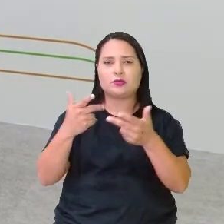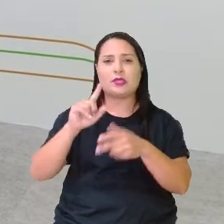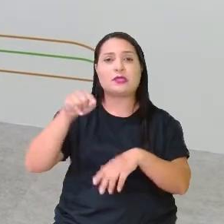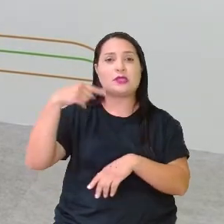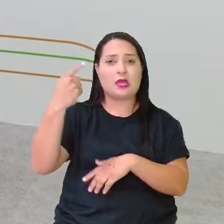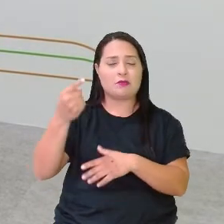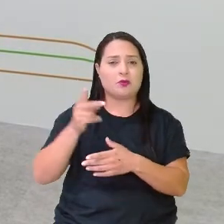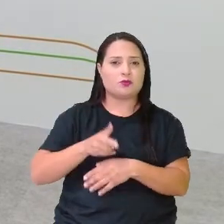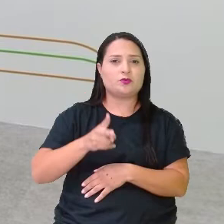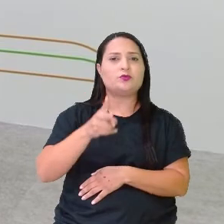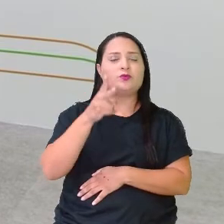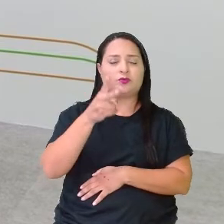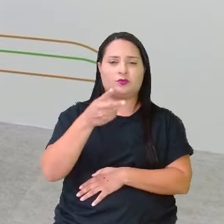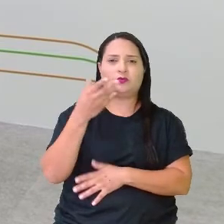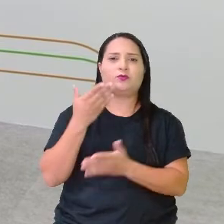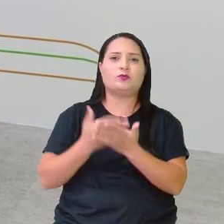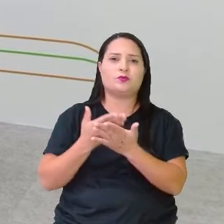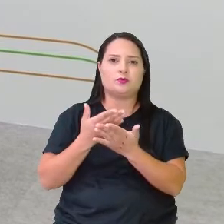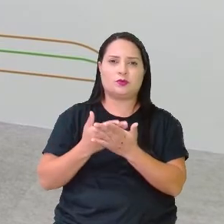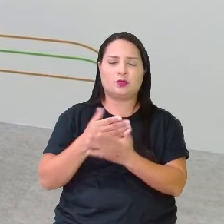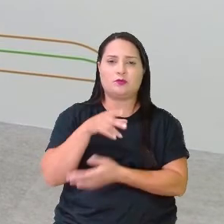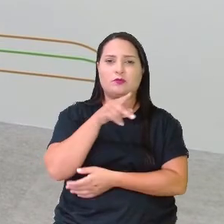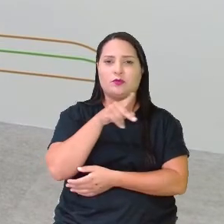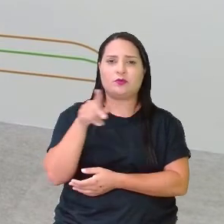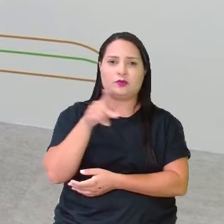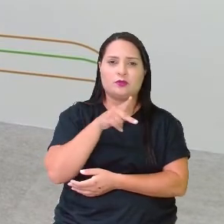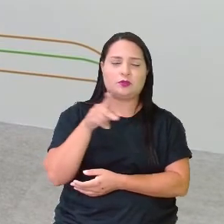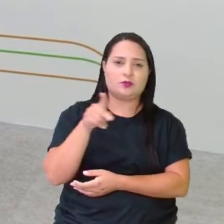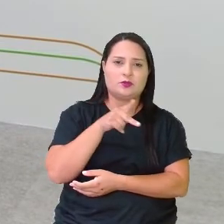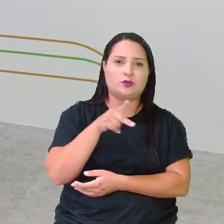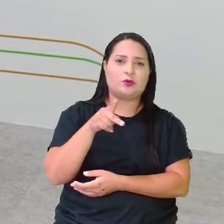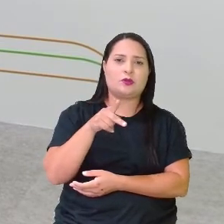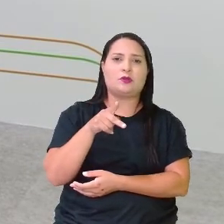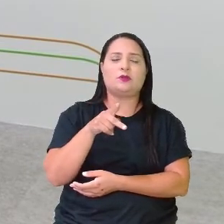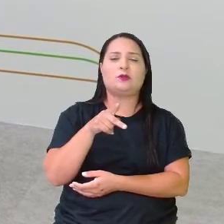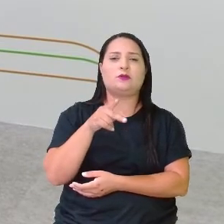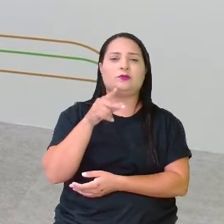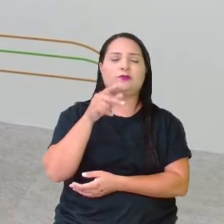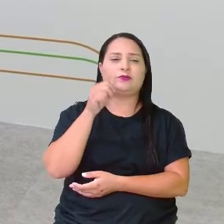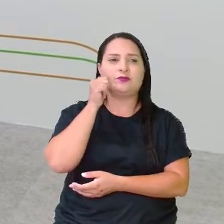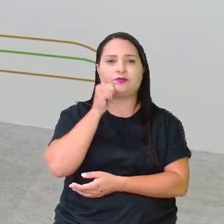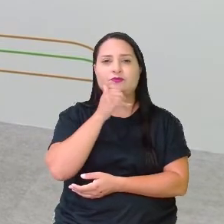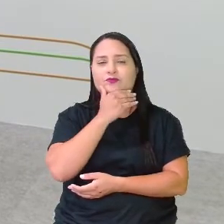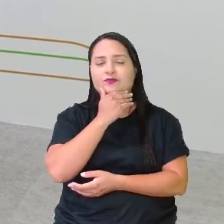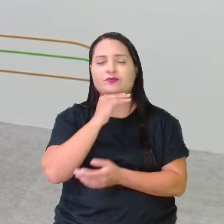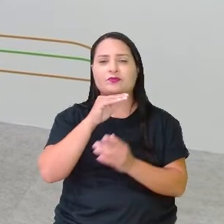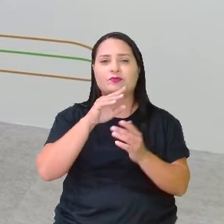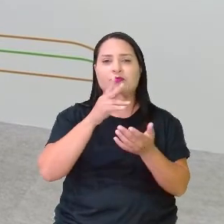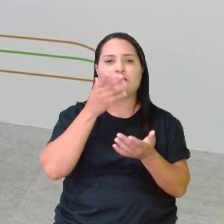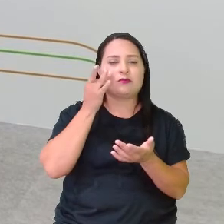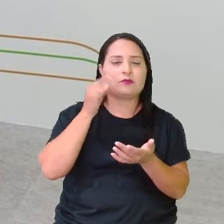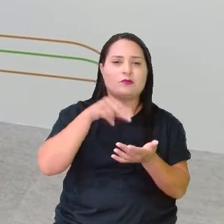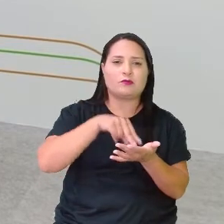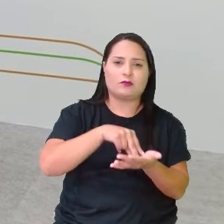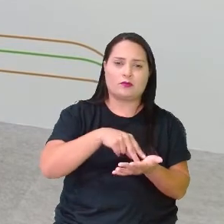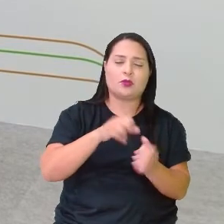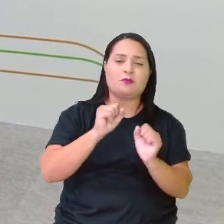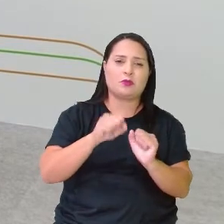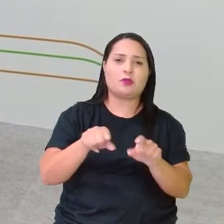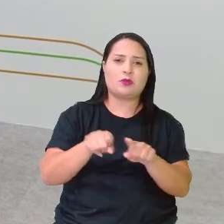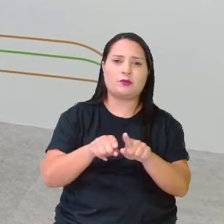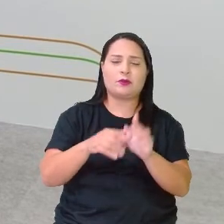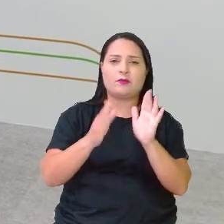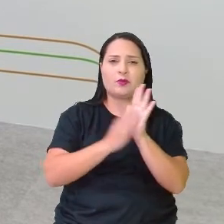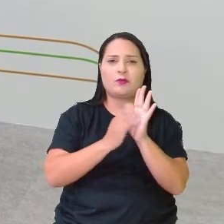para vocês. A gente continua. Os professores e professoras de vocês também podem aí propor